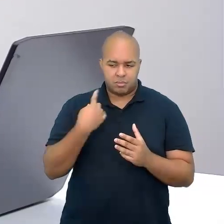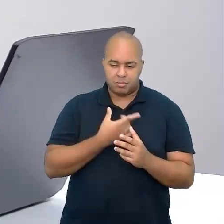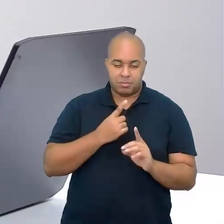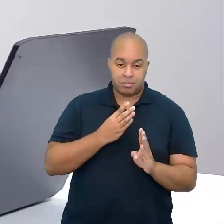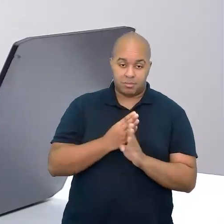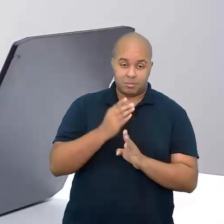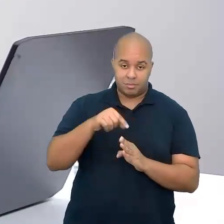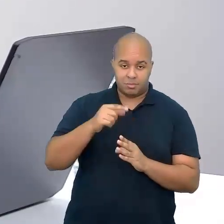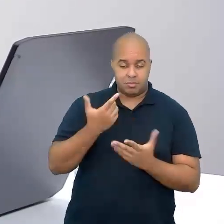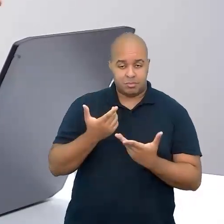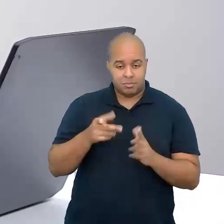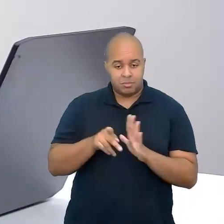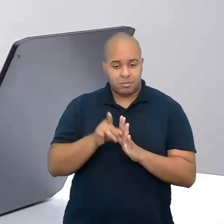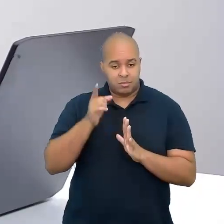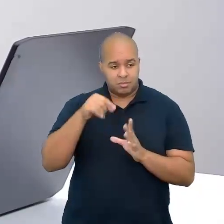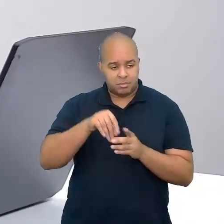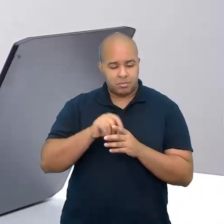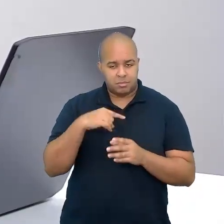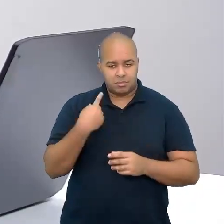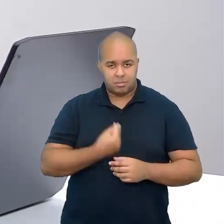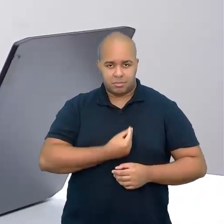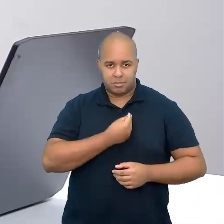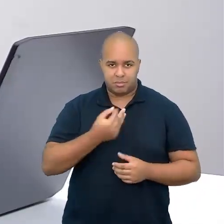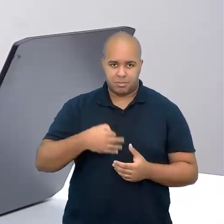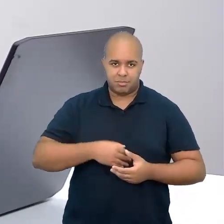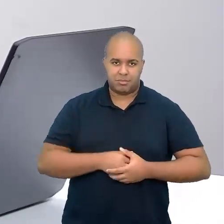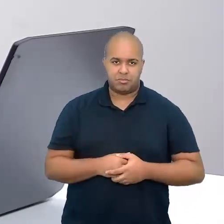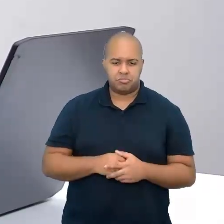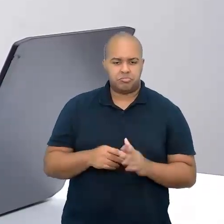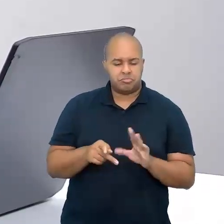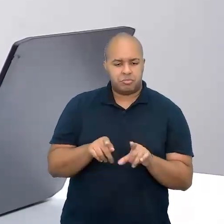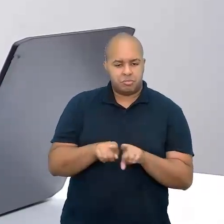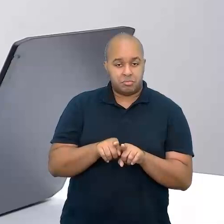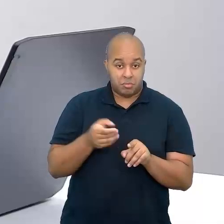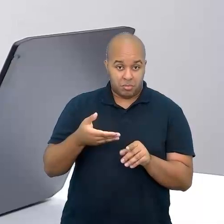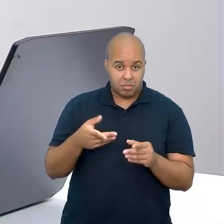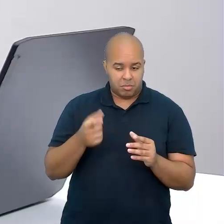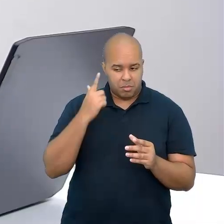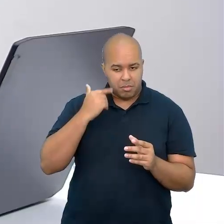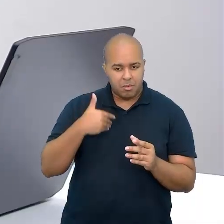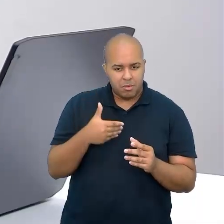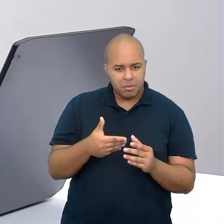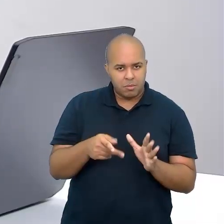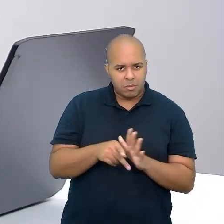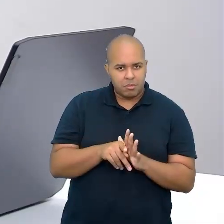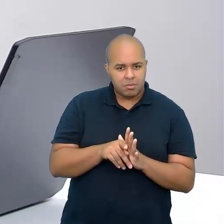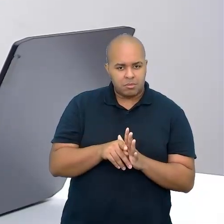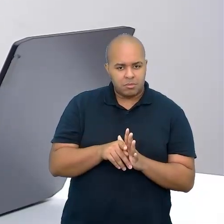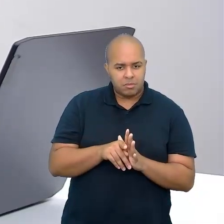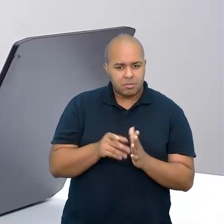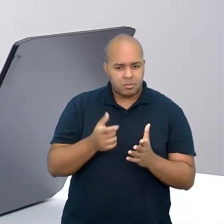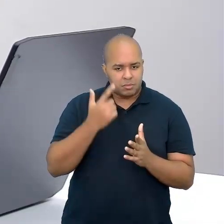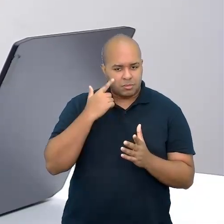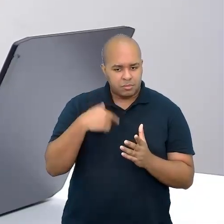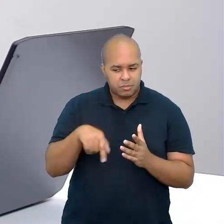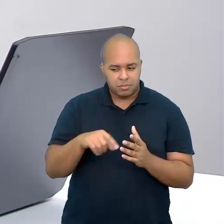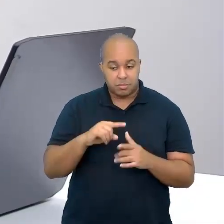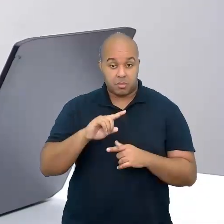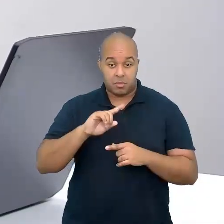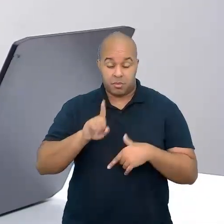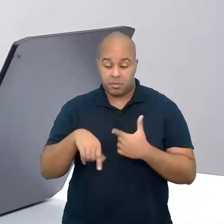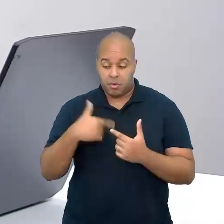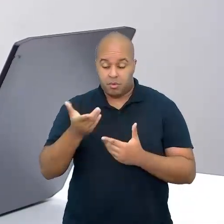nós nos encontramos assim na nossa vida para agora começar para vamos lá para uma